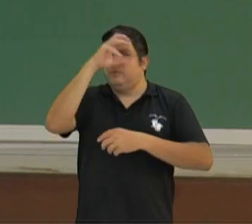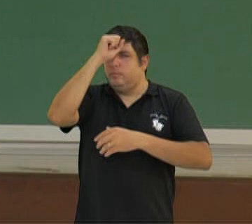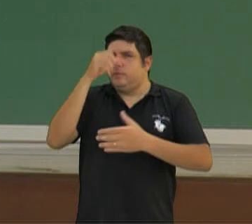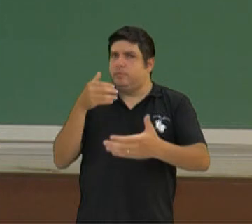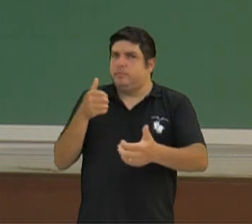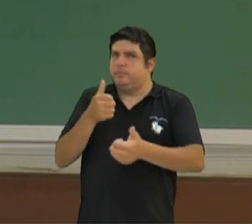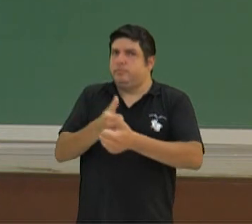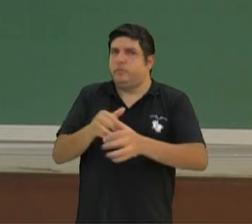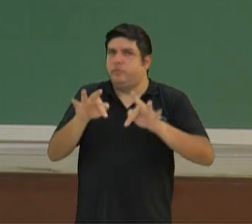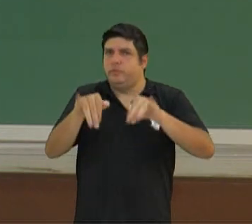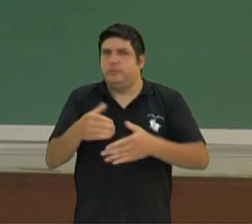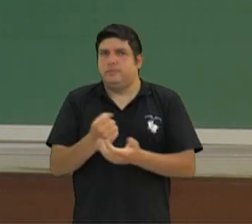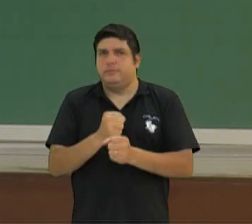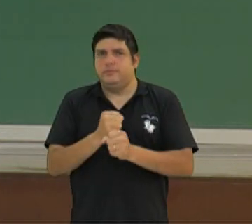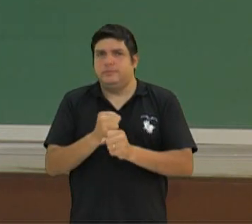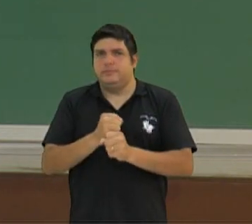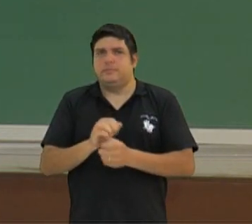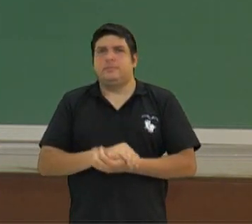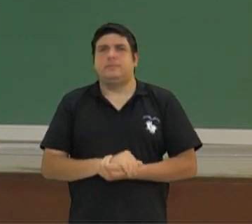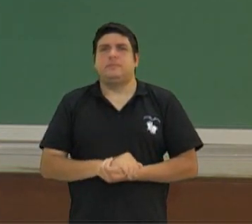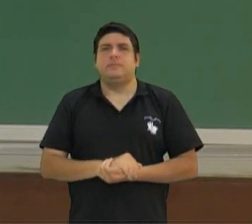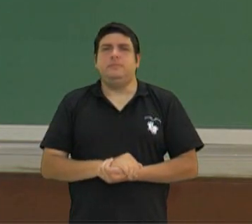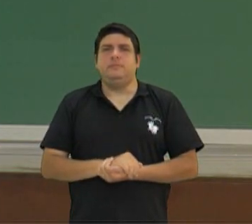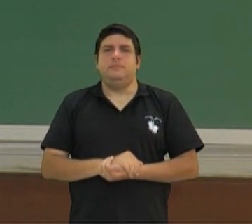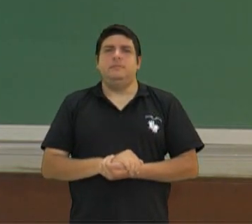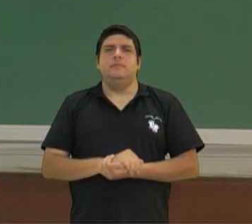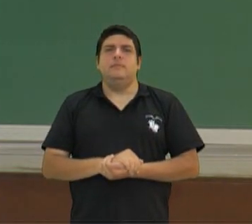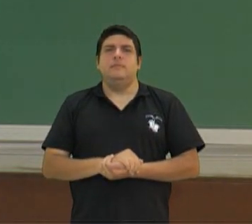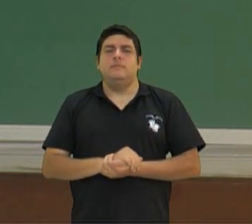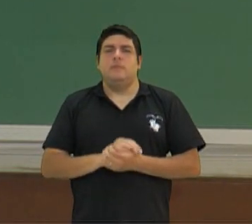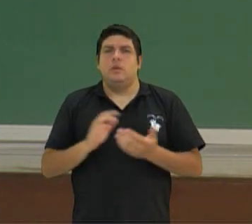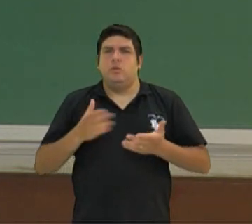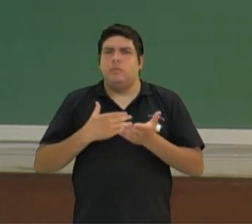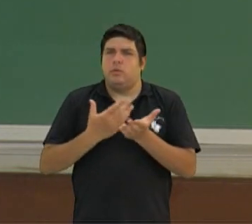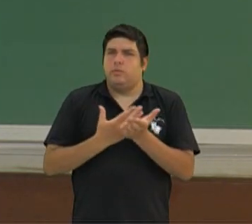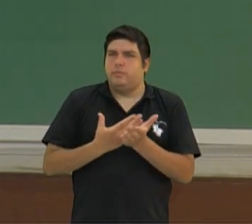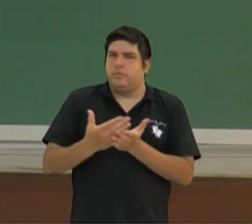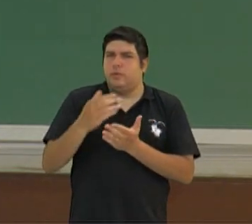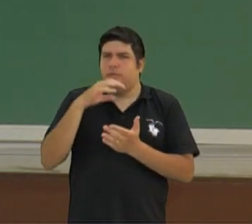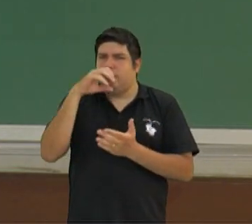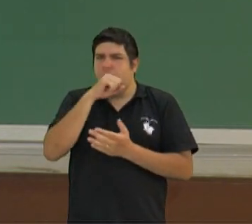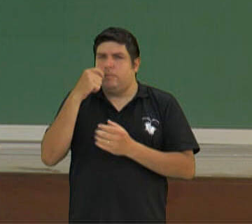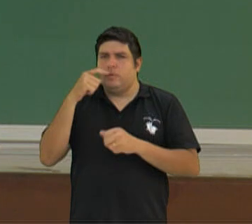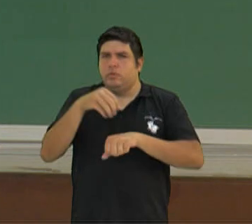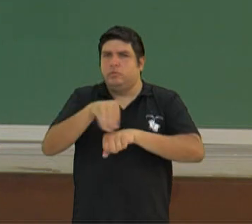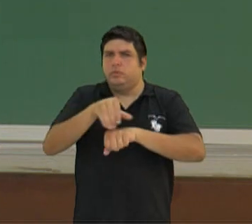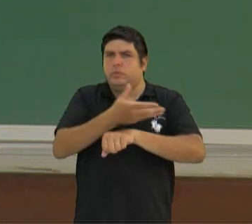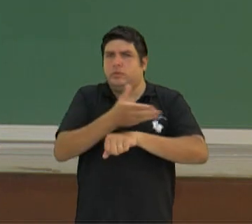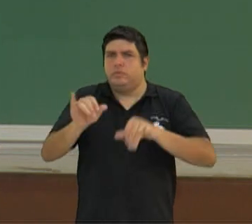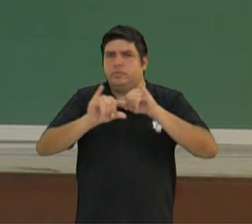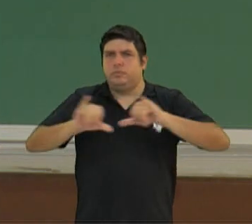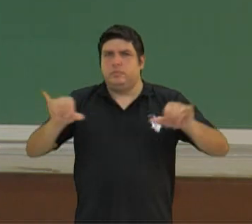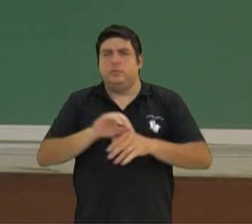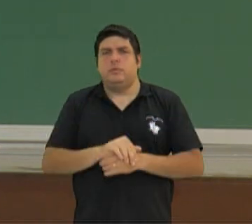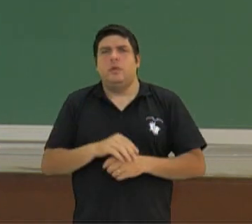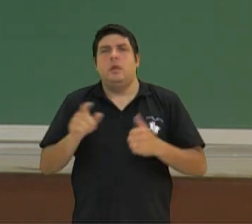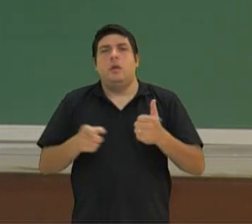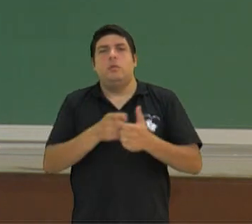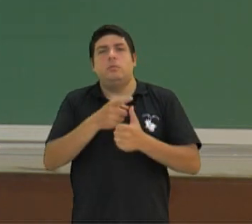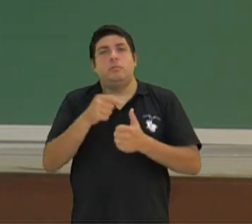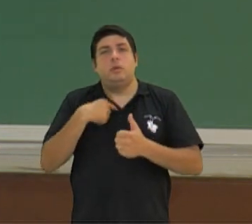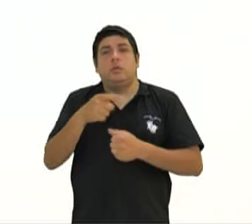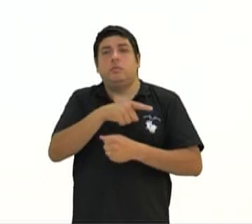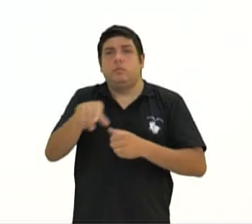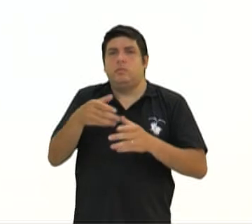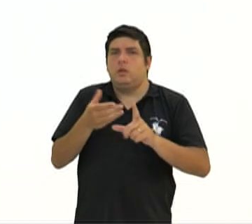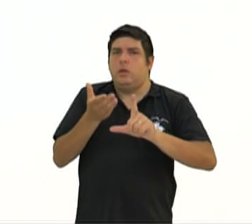ano. Beleza? Então, olha só, para a gente poder começar aqui rapidinho, aqueles recadinhos importantes aí, tá bom? O pessoal aí, ó,